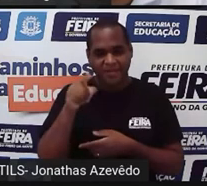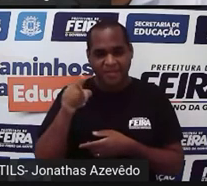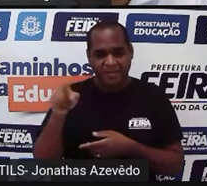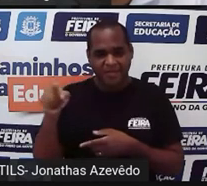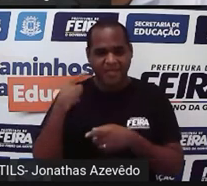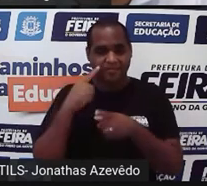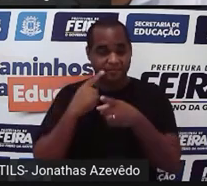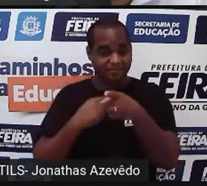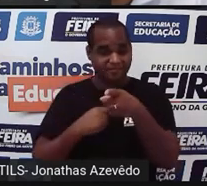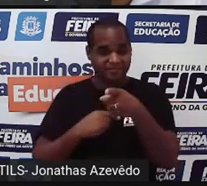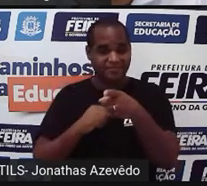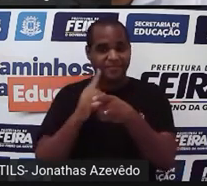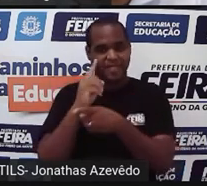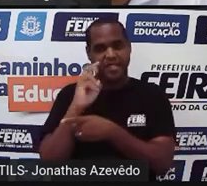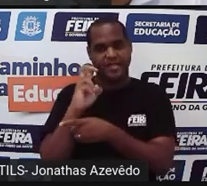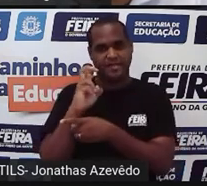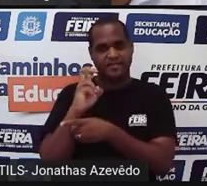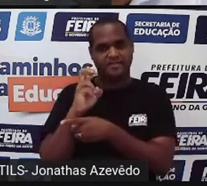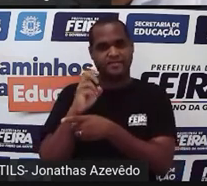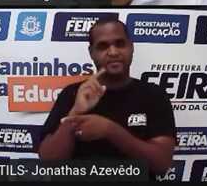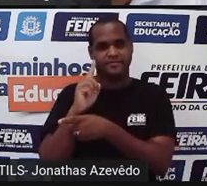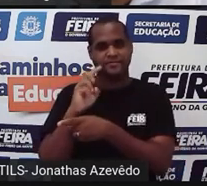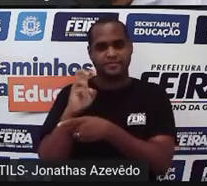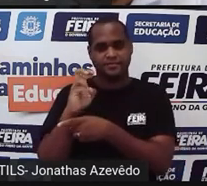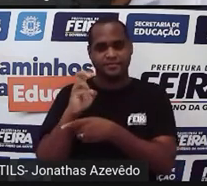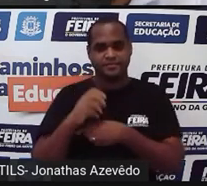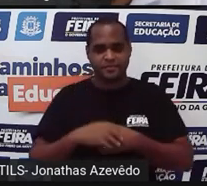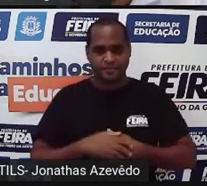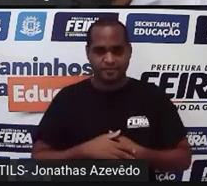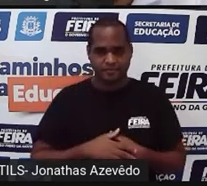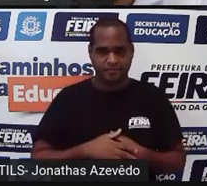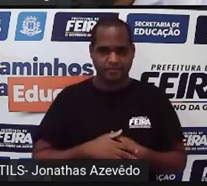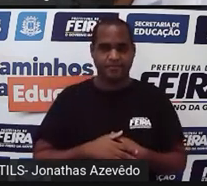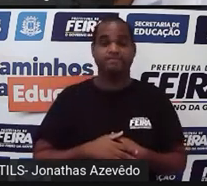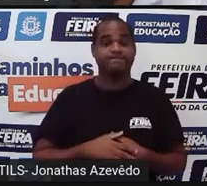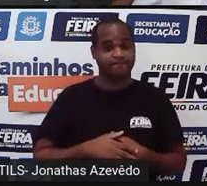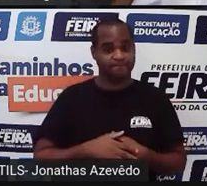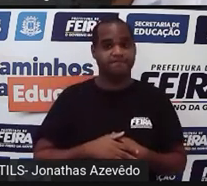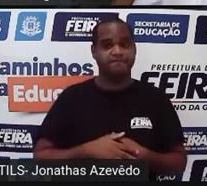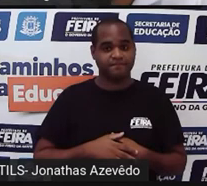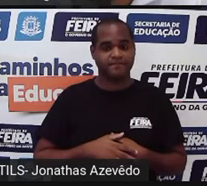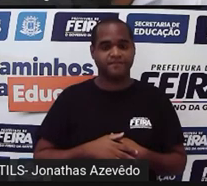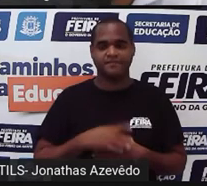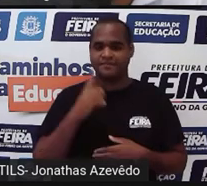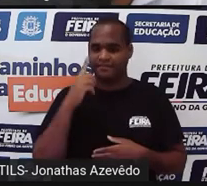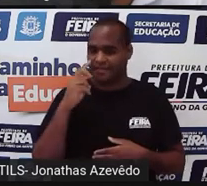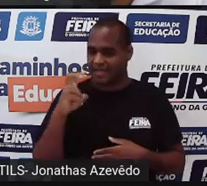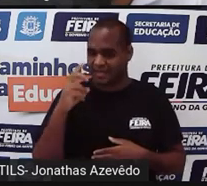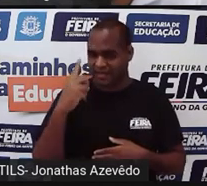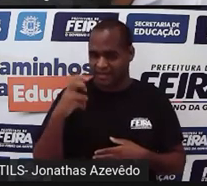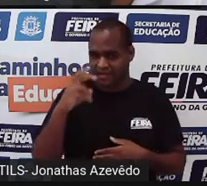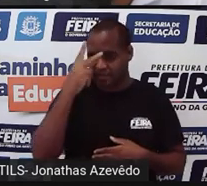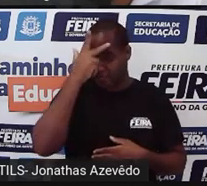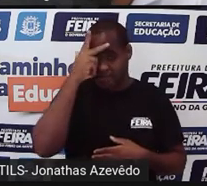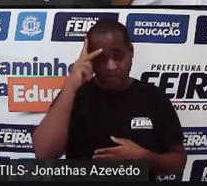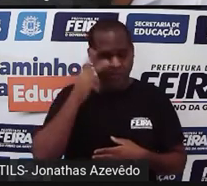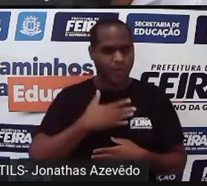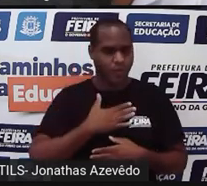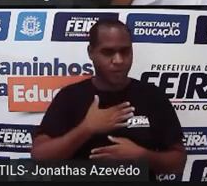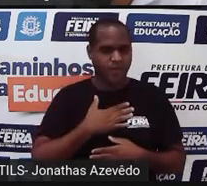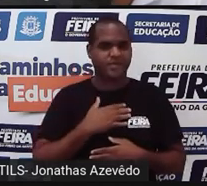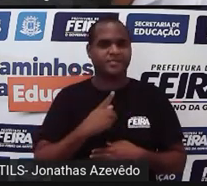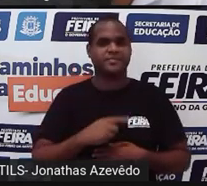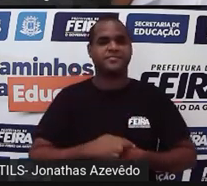rabisquei, ó. Então aqui vai essas 15 pessoas. Então vou colocar ali as 15 pessoas.